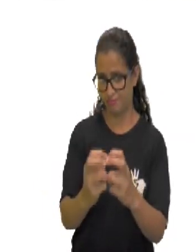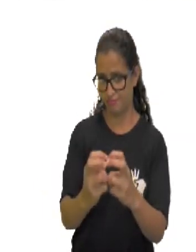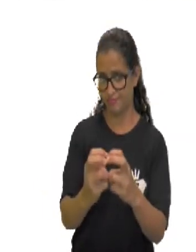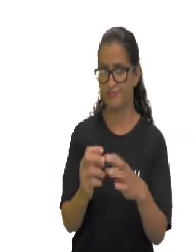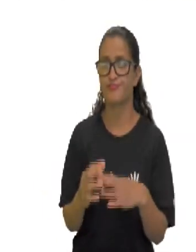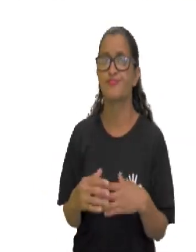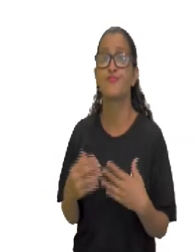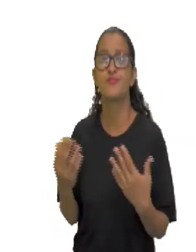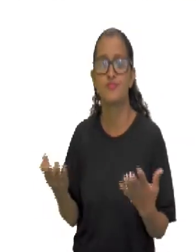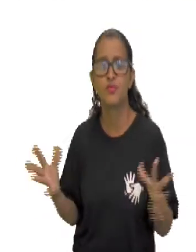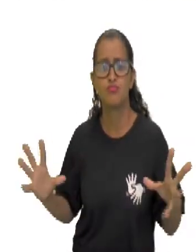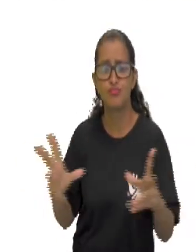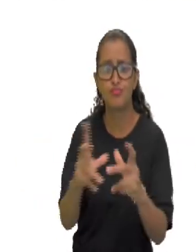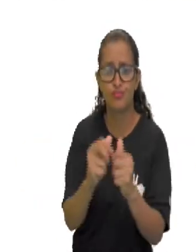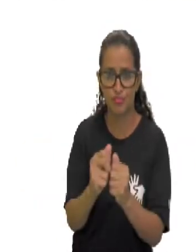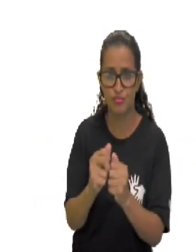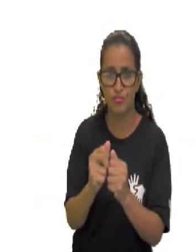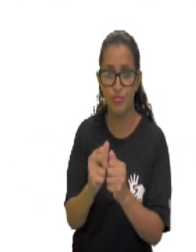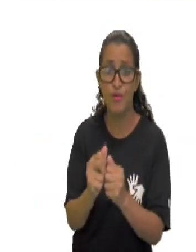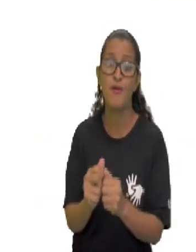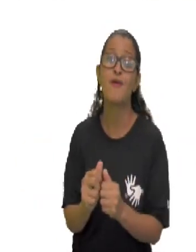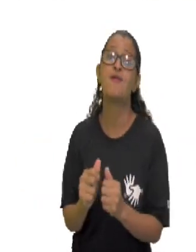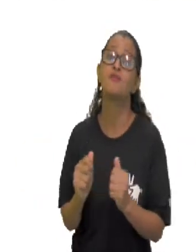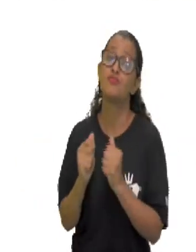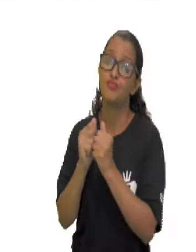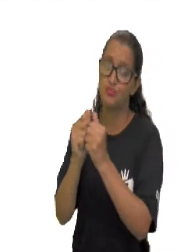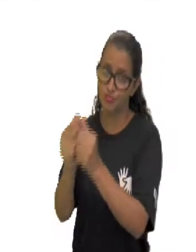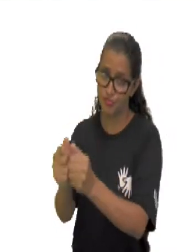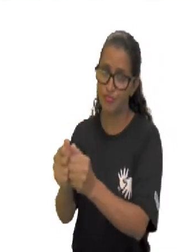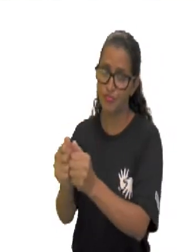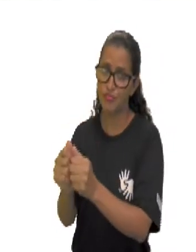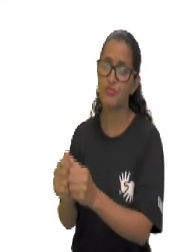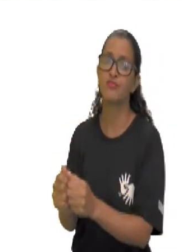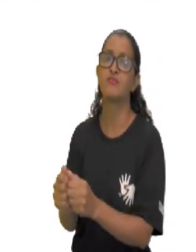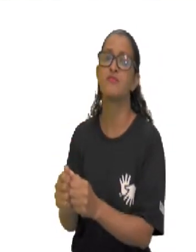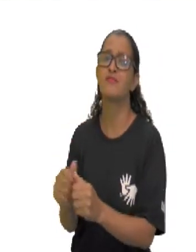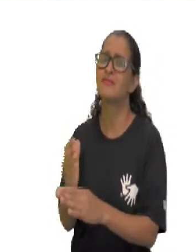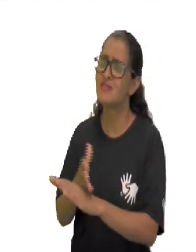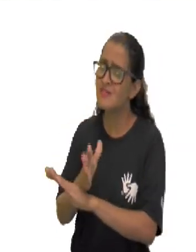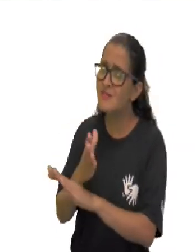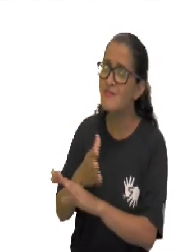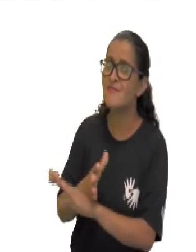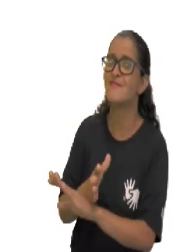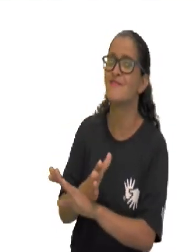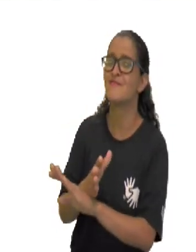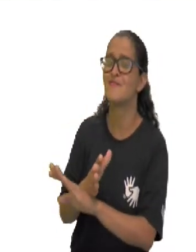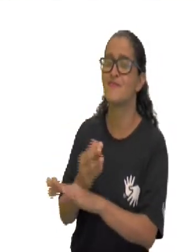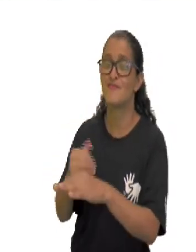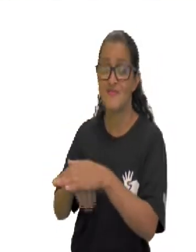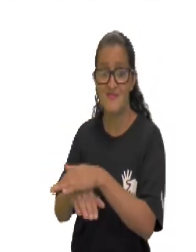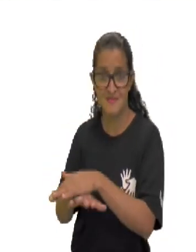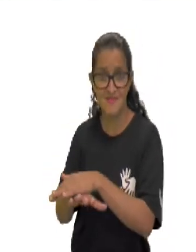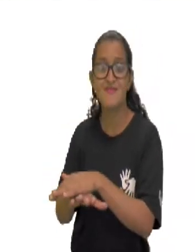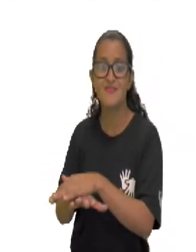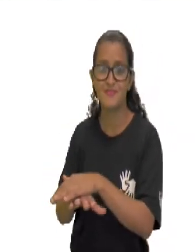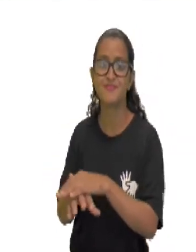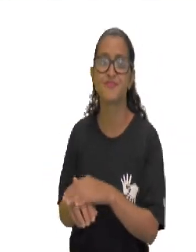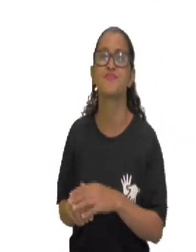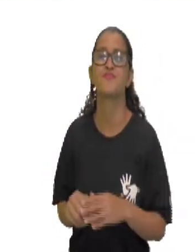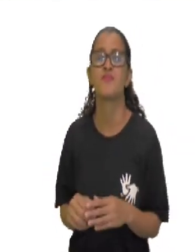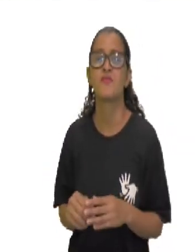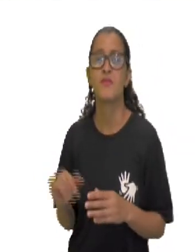Então, enfim, pode ser vários espaços. E, como eu disse, vamos frisar mais uma vez que